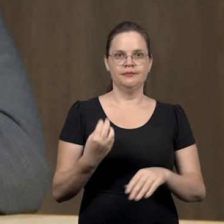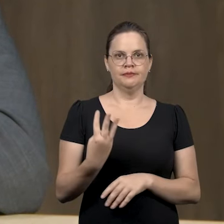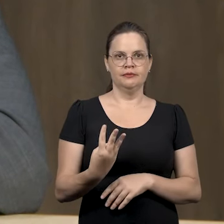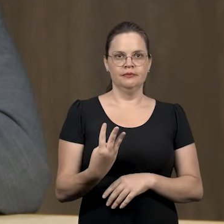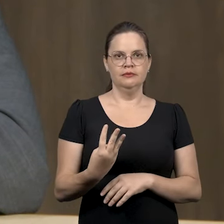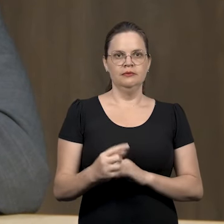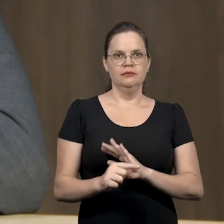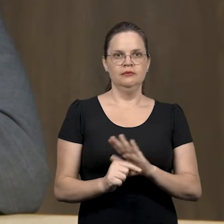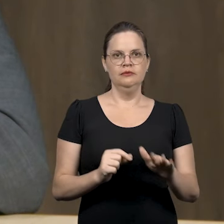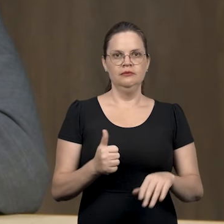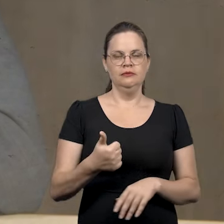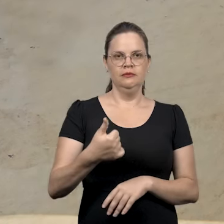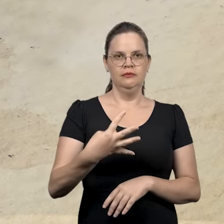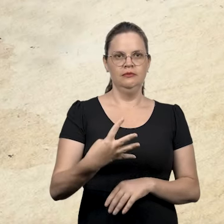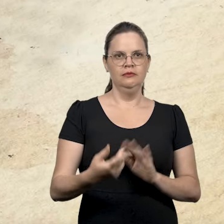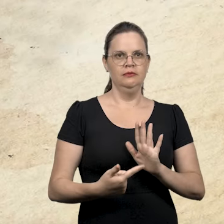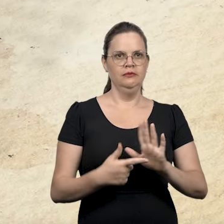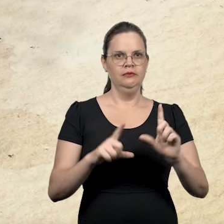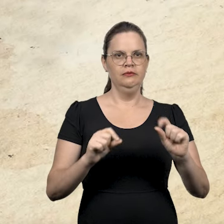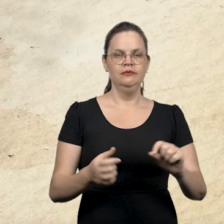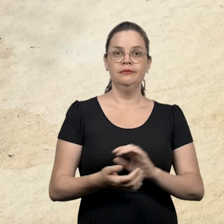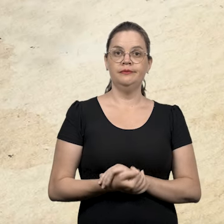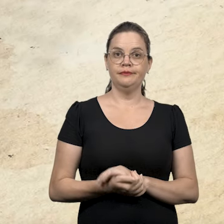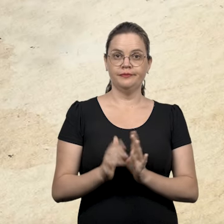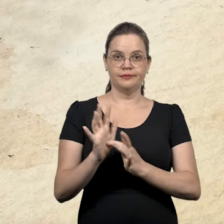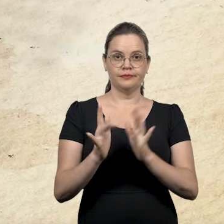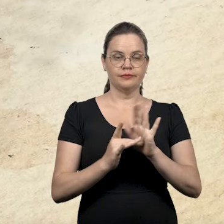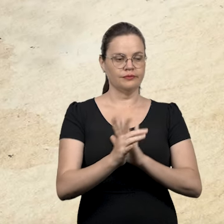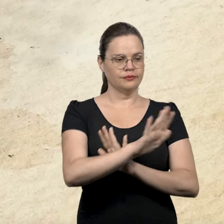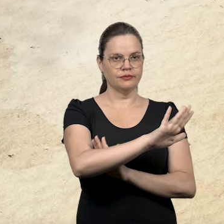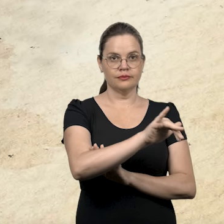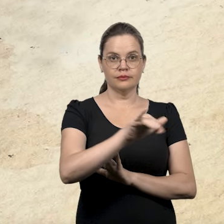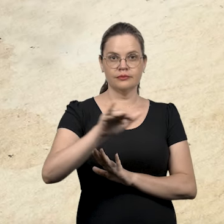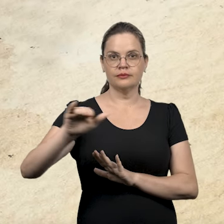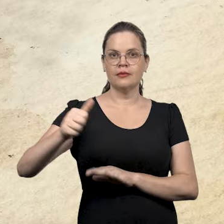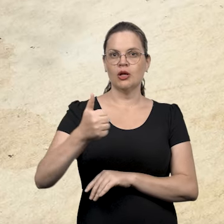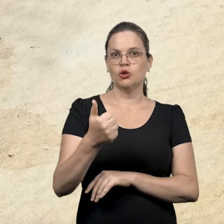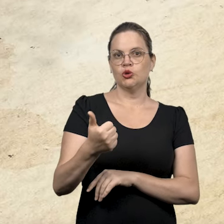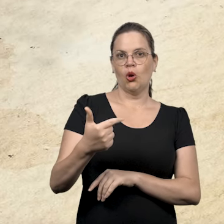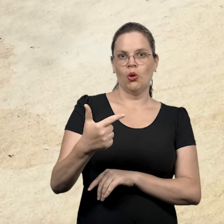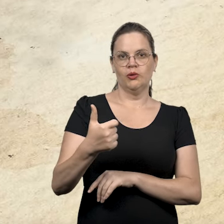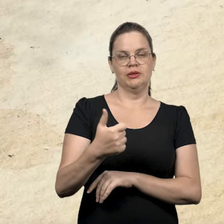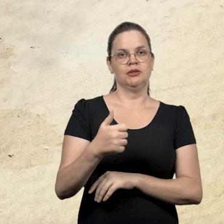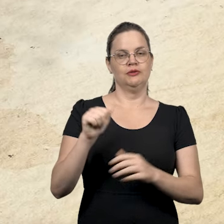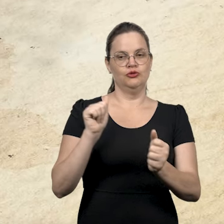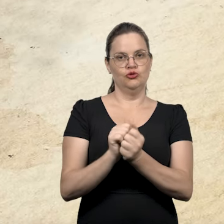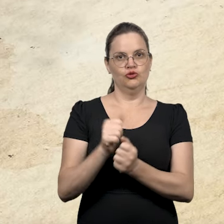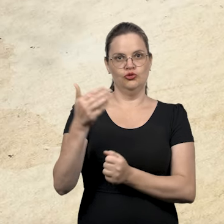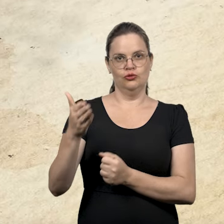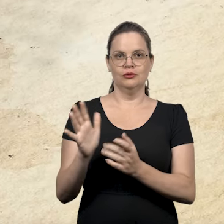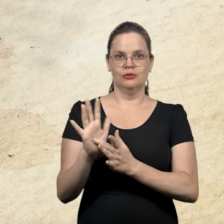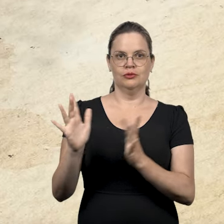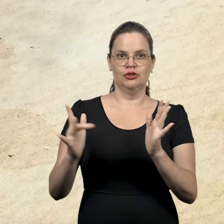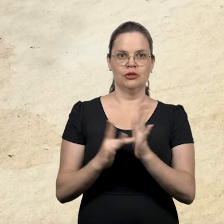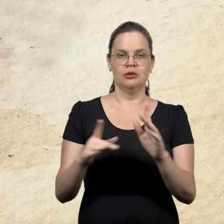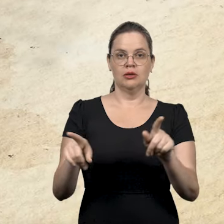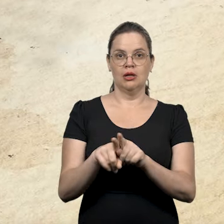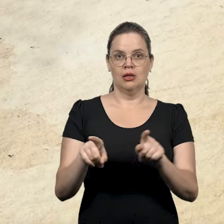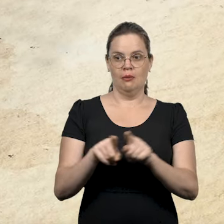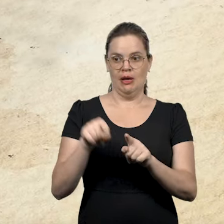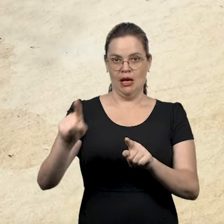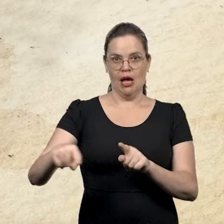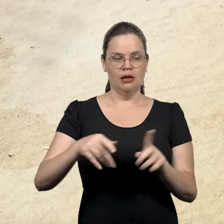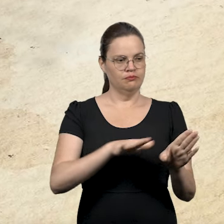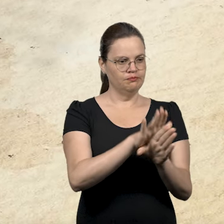capítulo 3, verso 14, que diz assim: E nomeou 12 para que estivessem com ele e